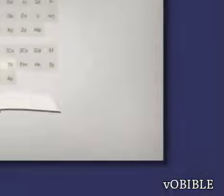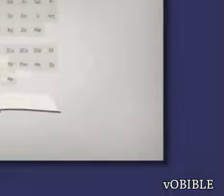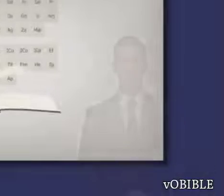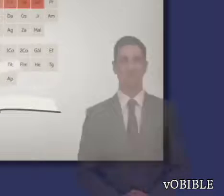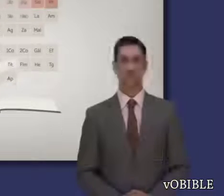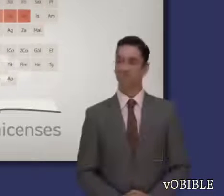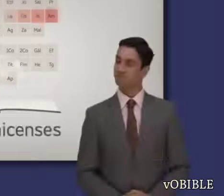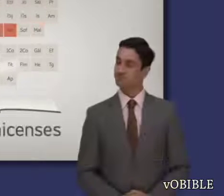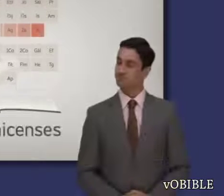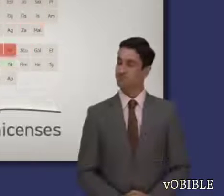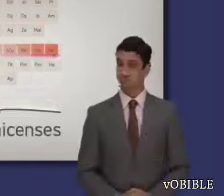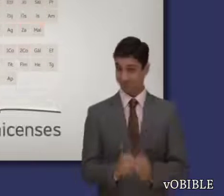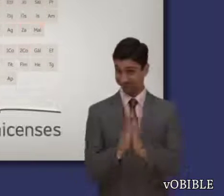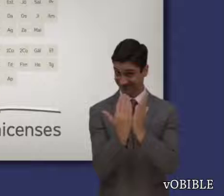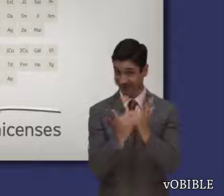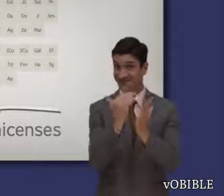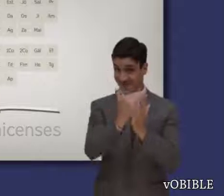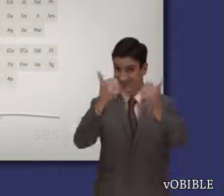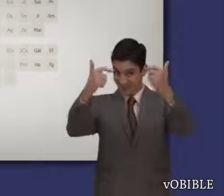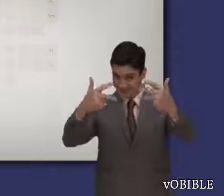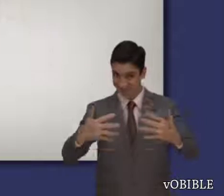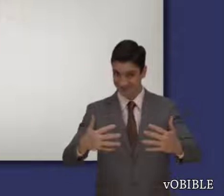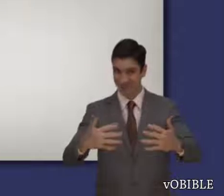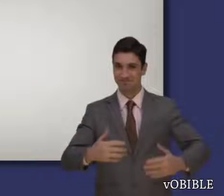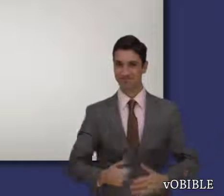Uma introdução à 1 Tessalonicenses.